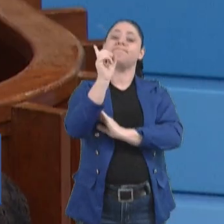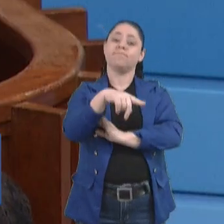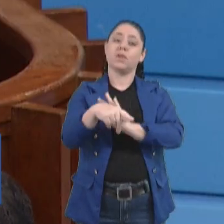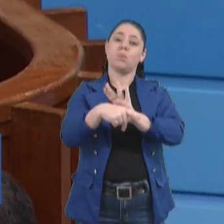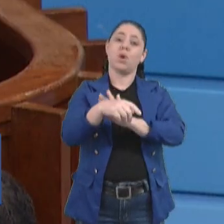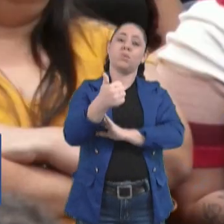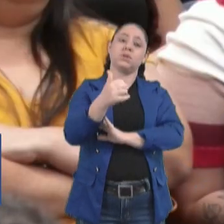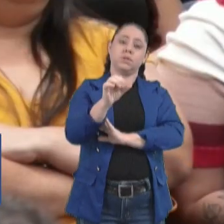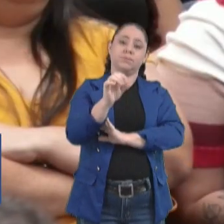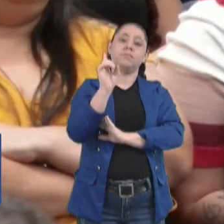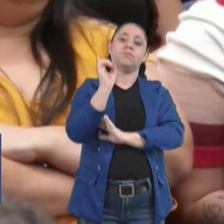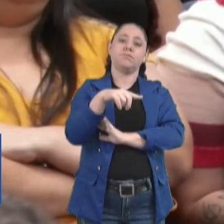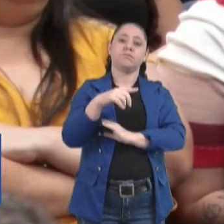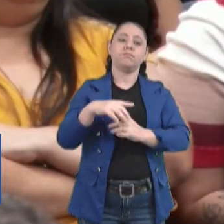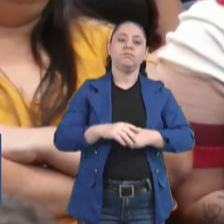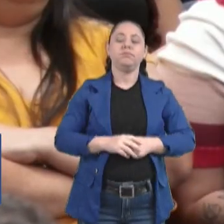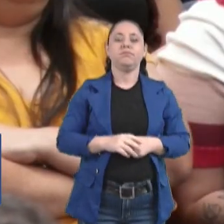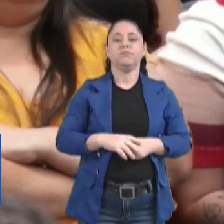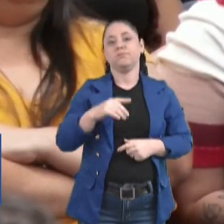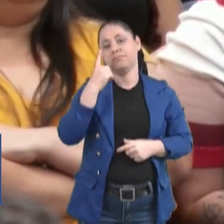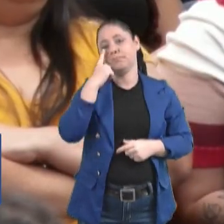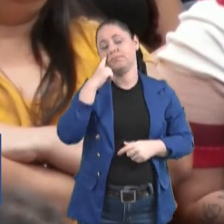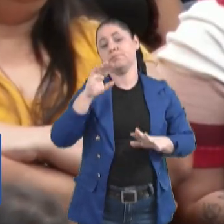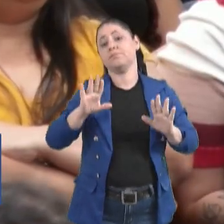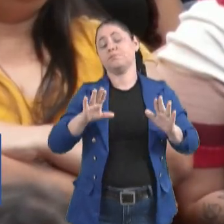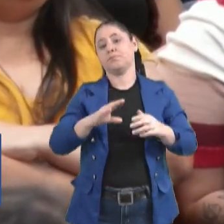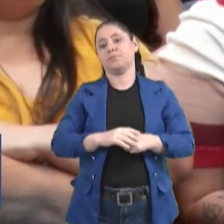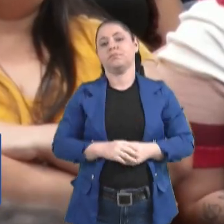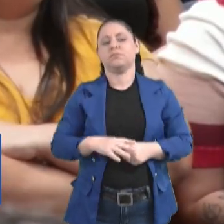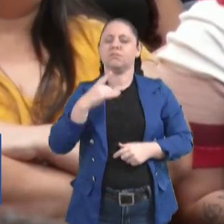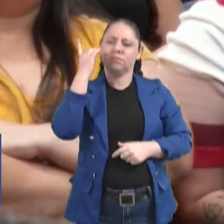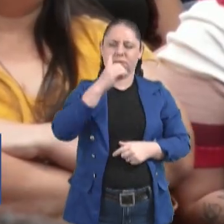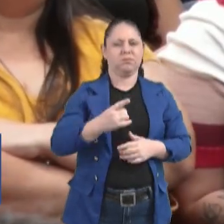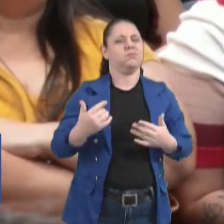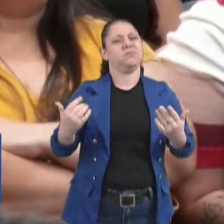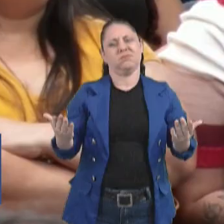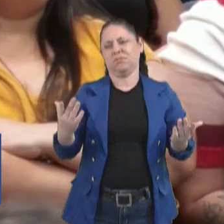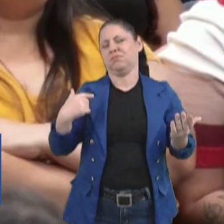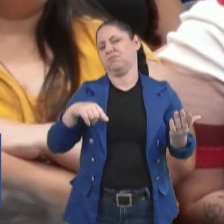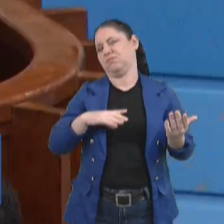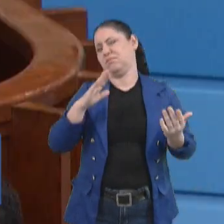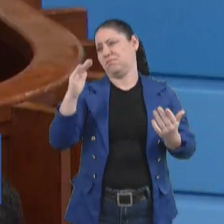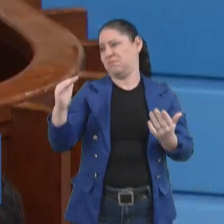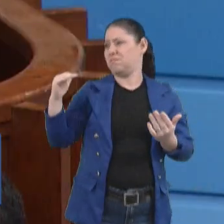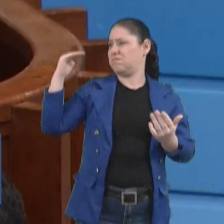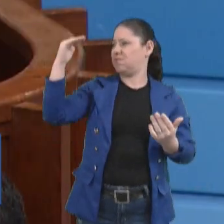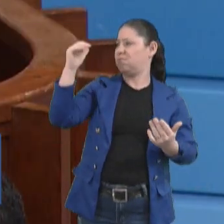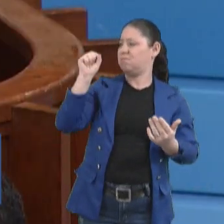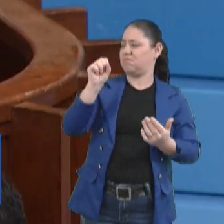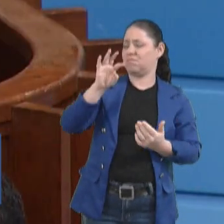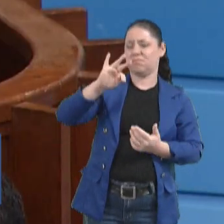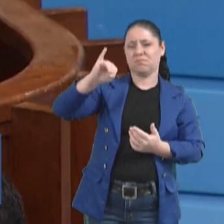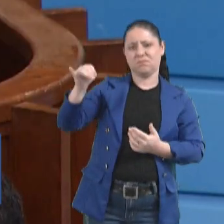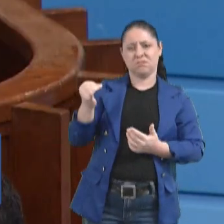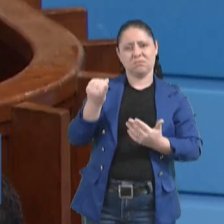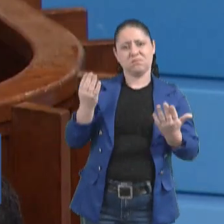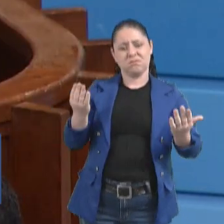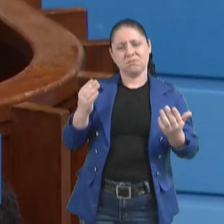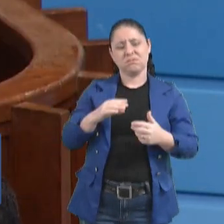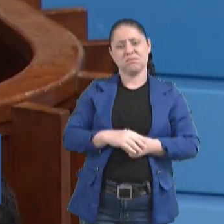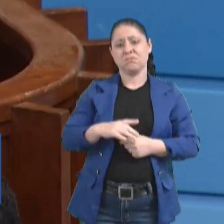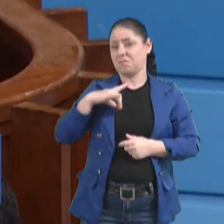da Covid-19. E veja, deputado, o Superior Tribunal de